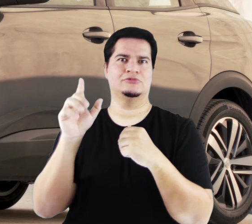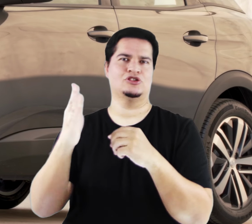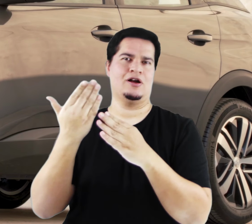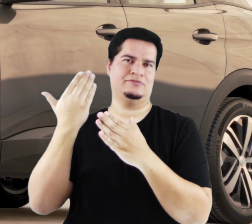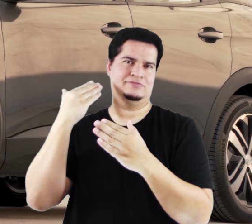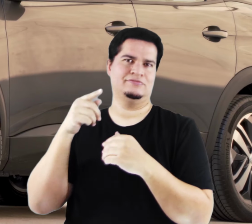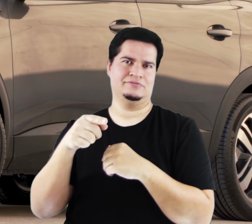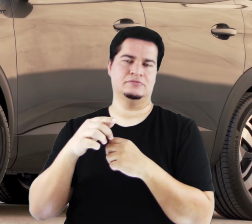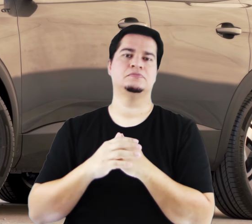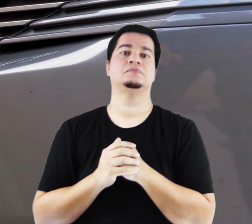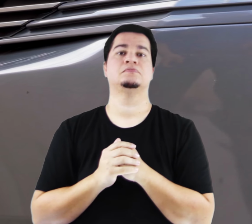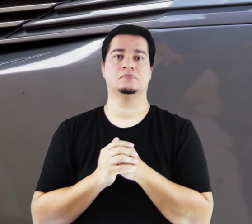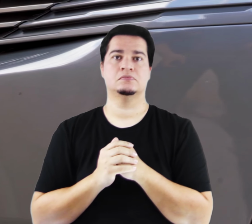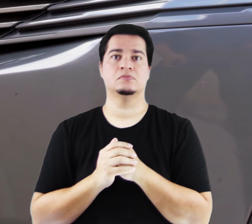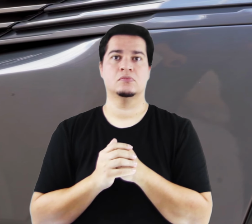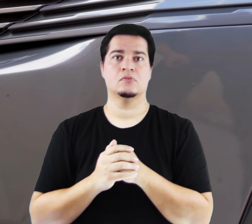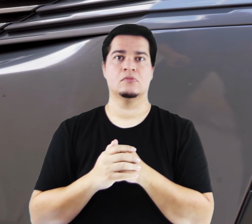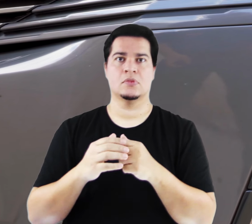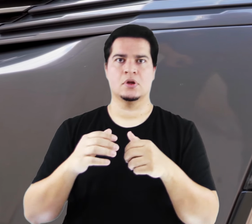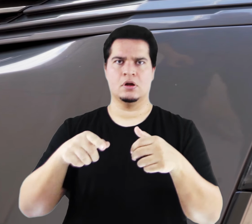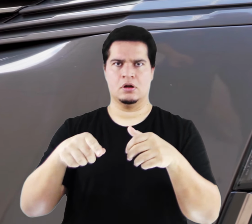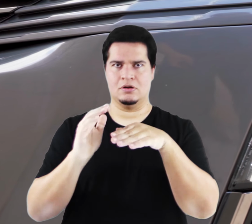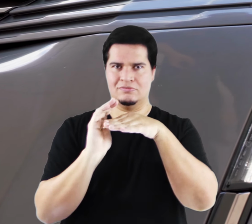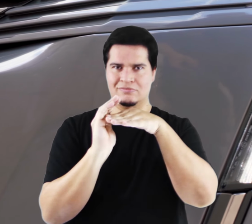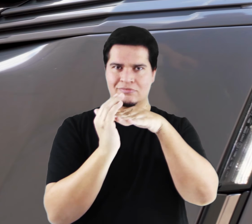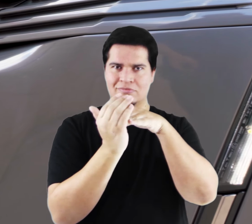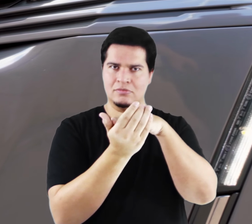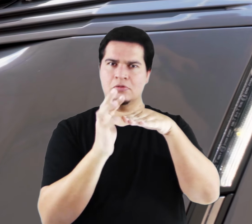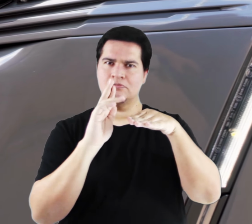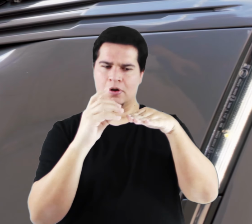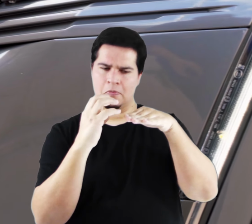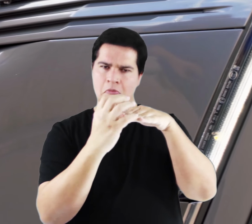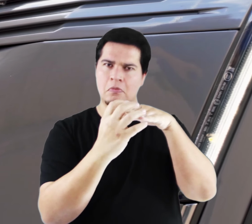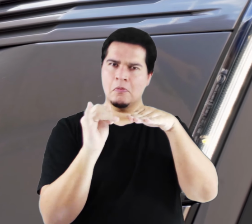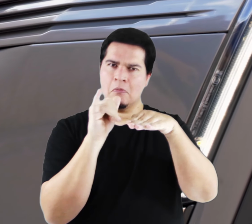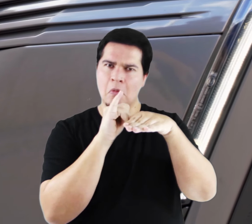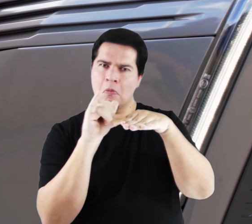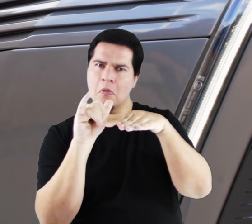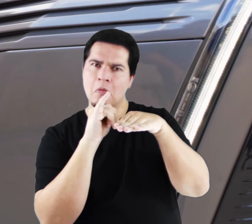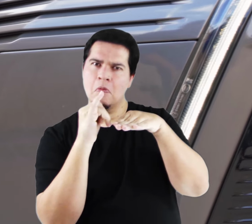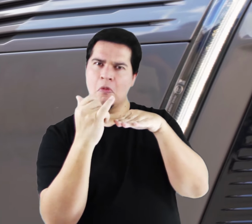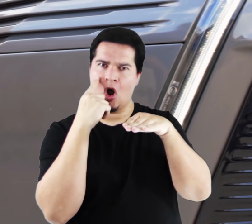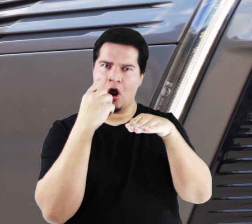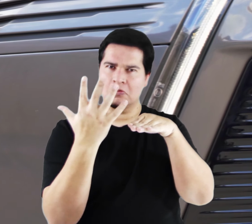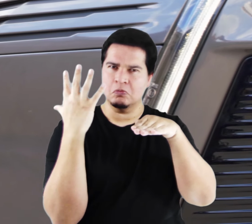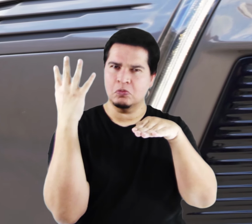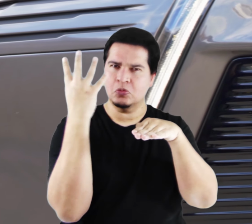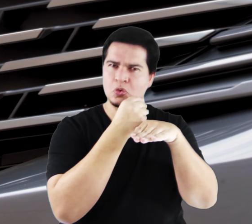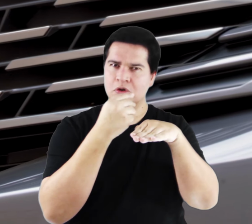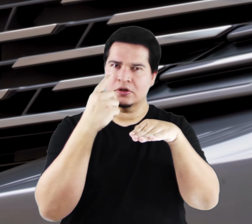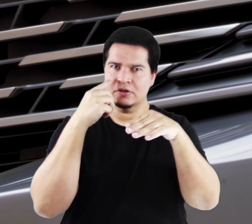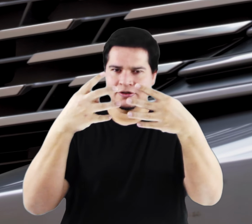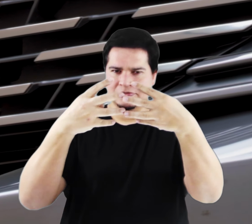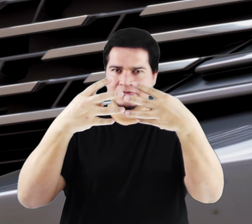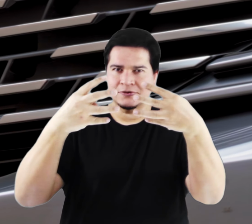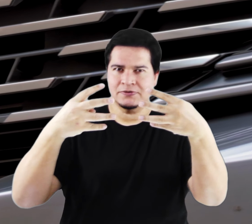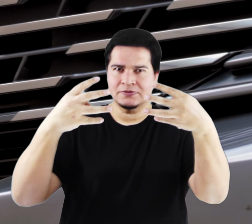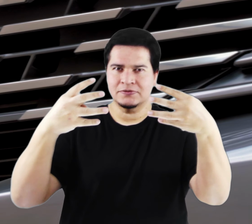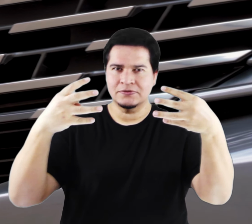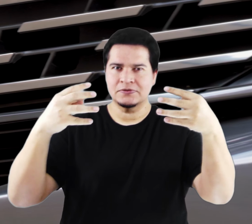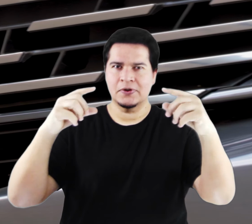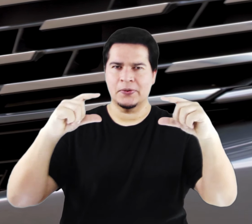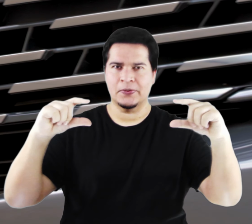eles elevaram a barra em termos de desejo e de design conceitual mesmo. Olha só essa grade, essa explosão quase tridimensional,